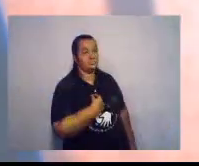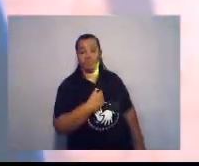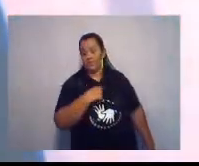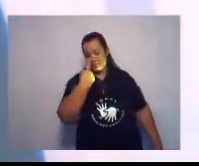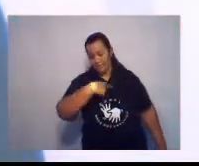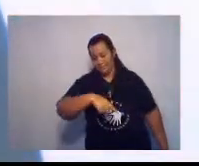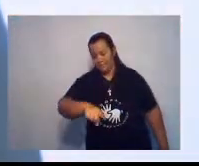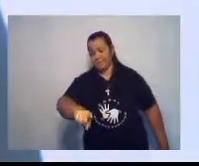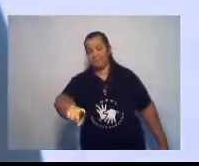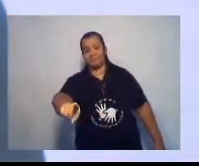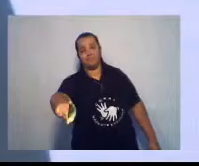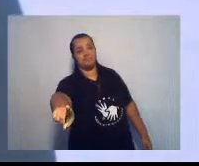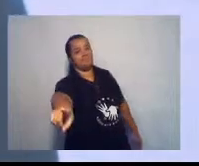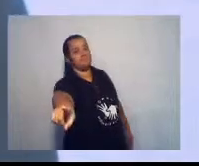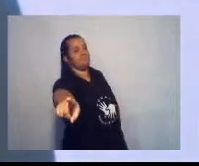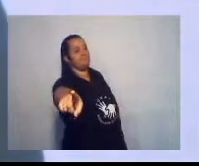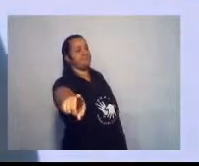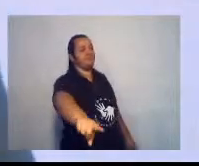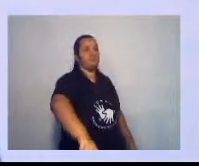quiser, eu